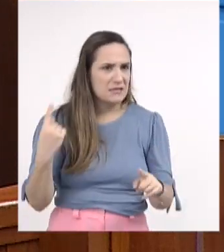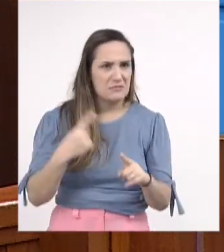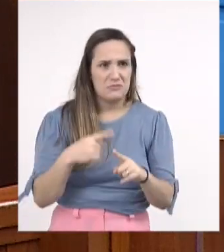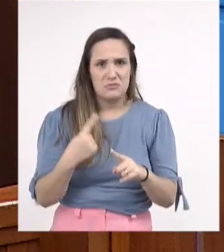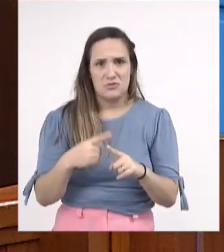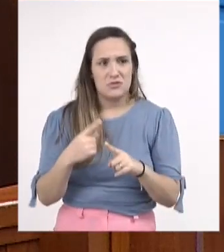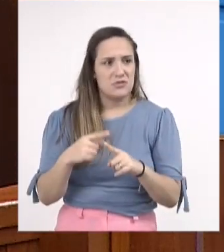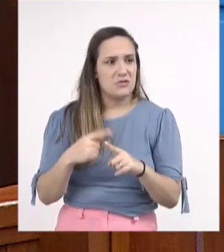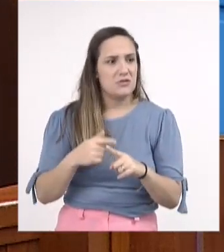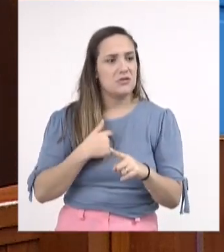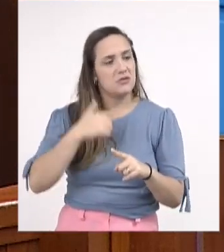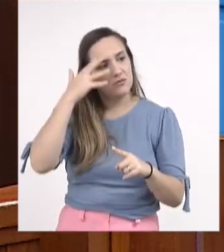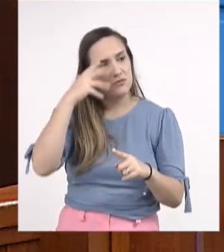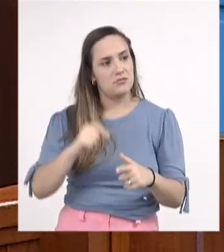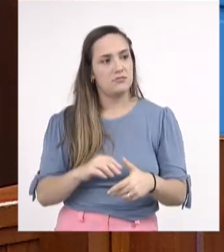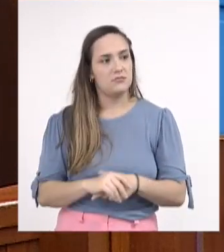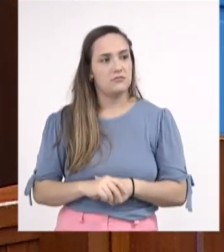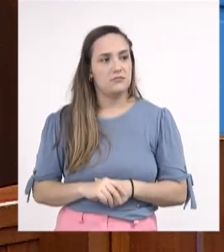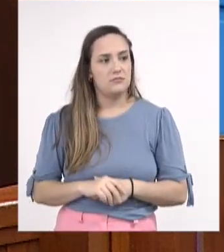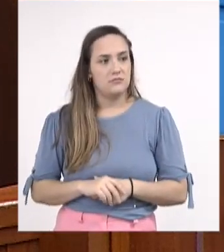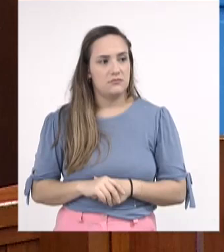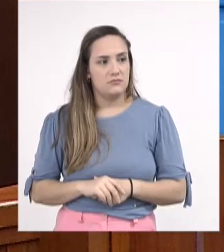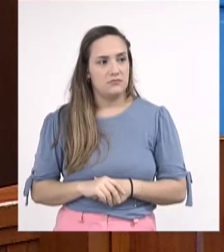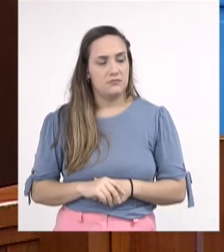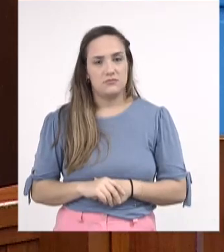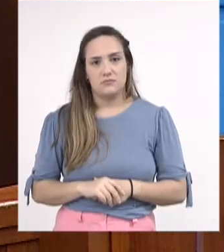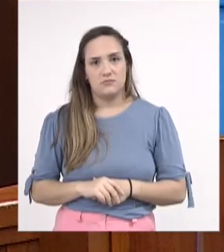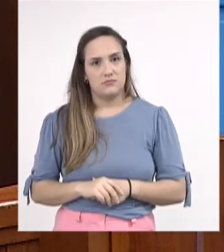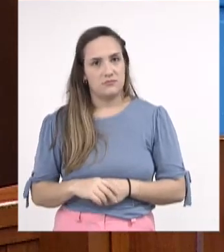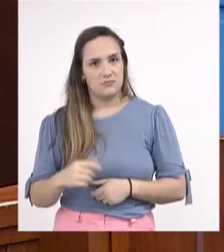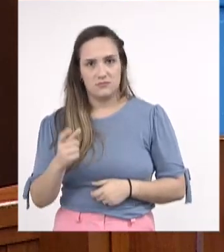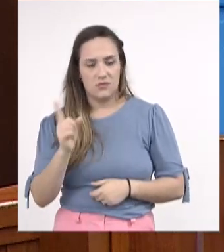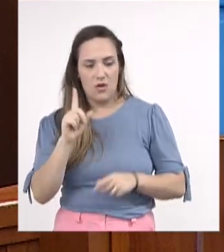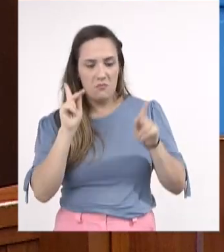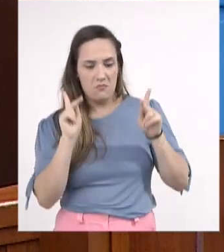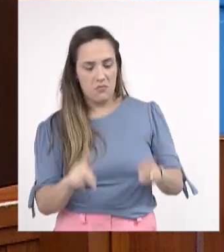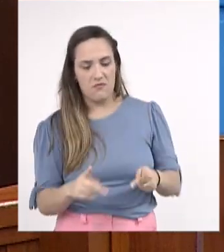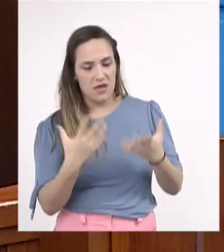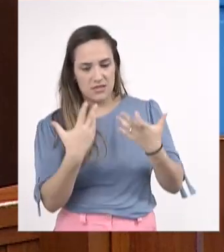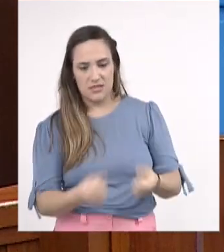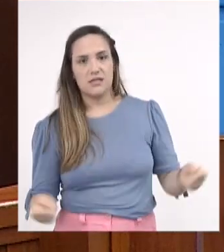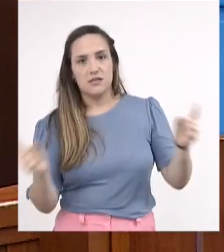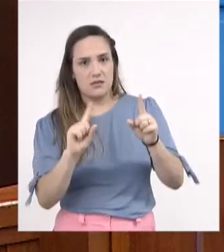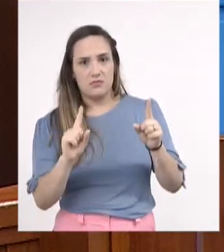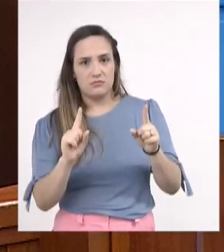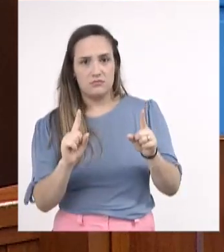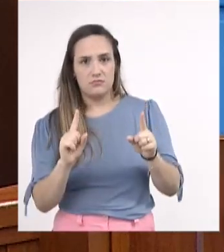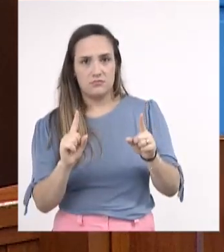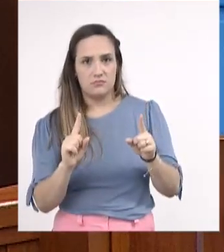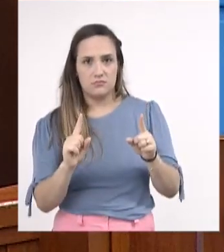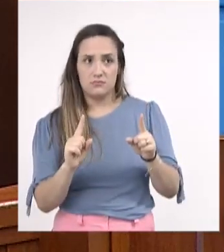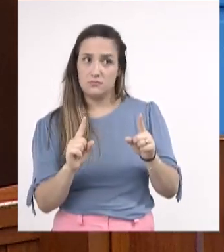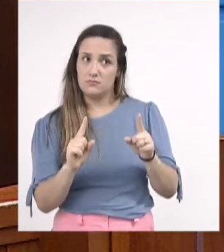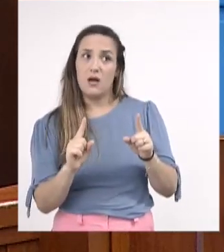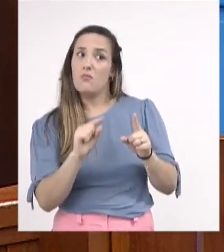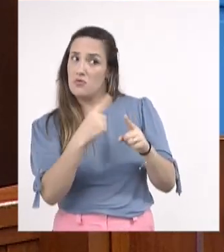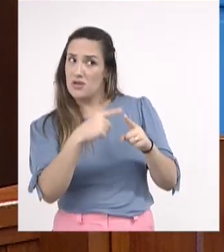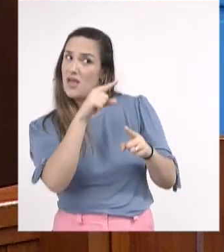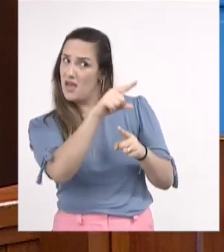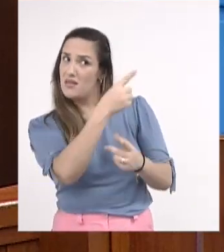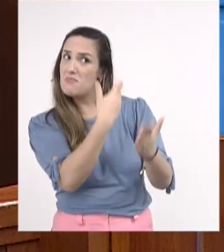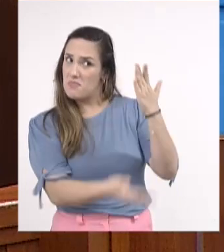dele eu fui caçado no tapetão e não fui caçado pela população sul-mato-grossense que rejeitou ele nas urnas